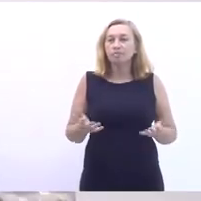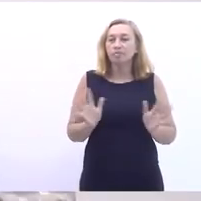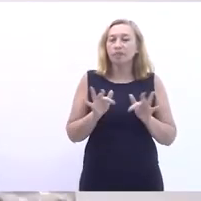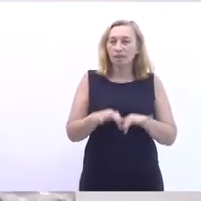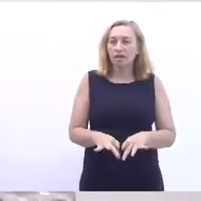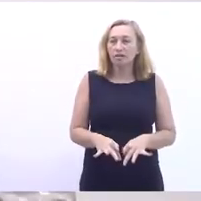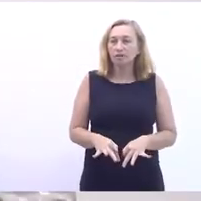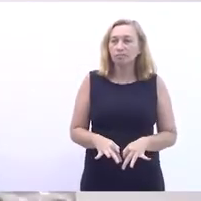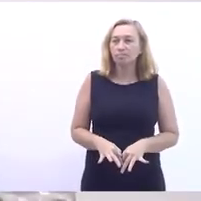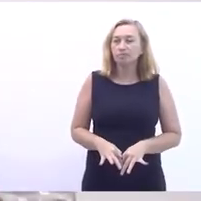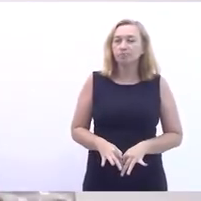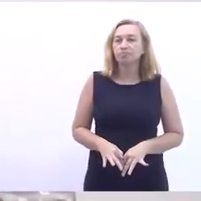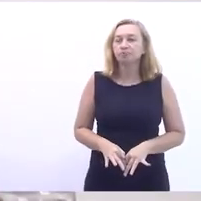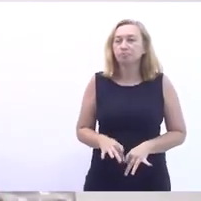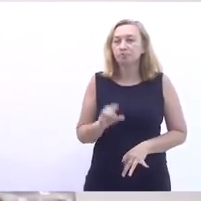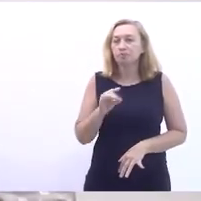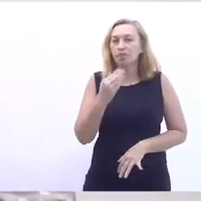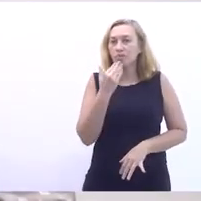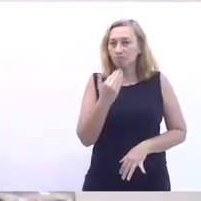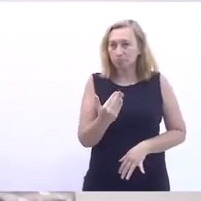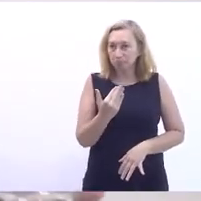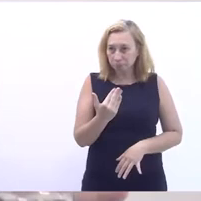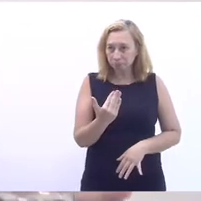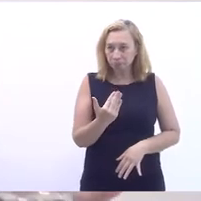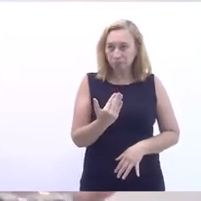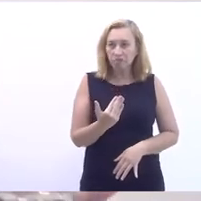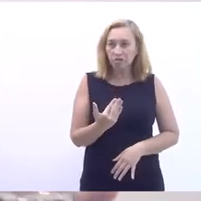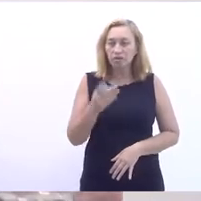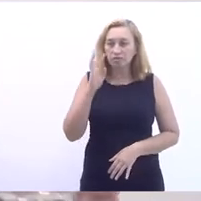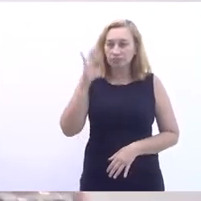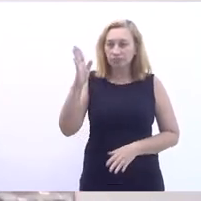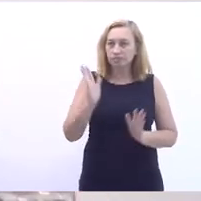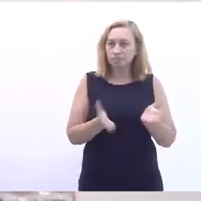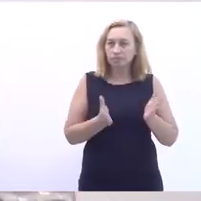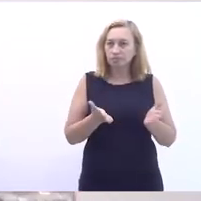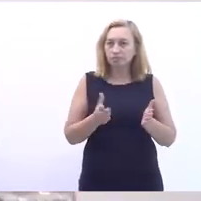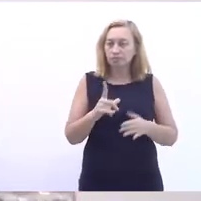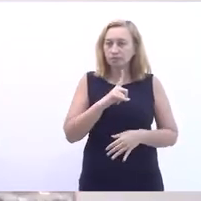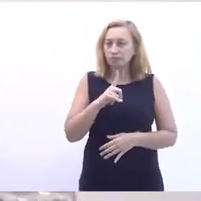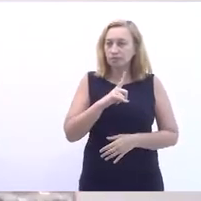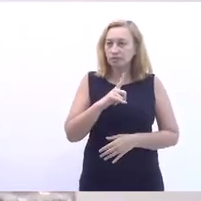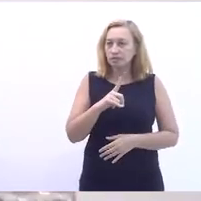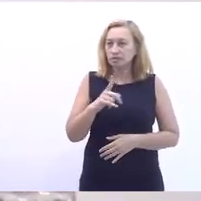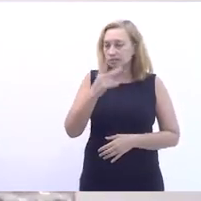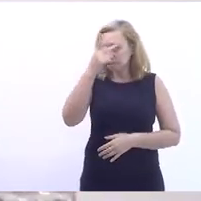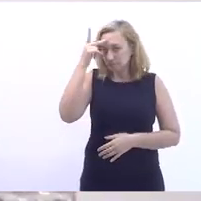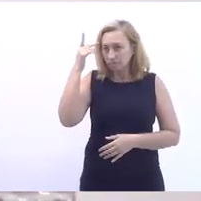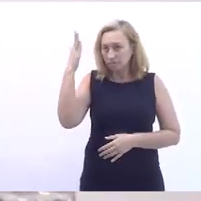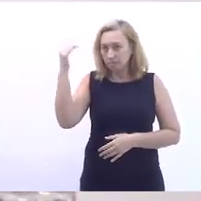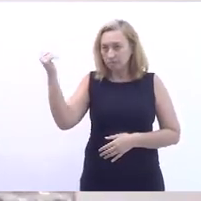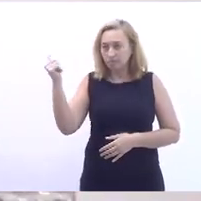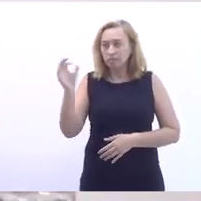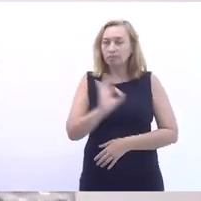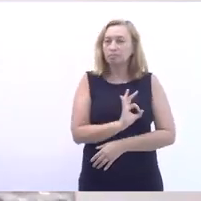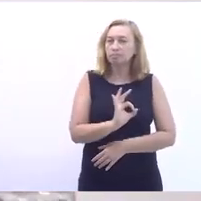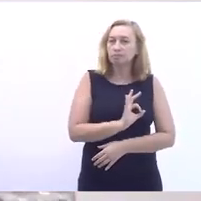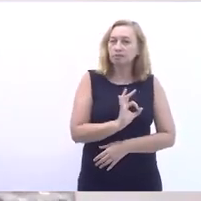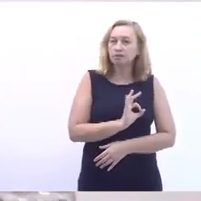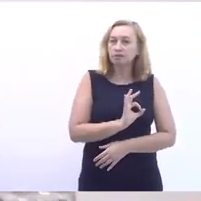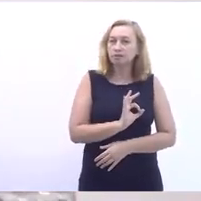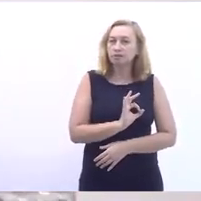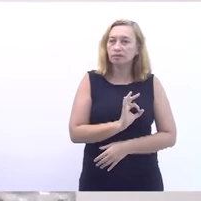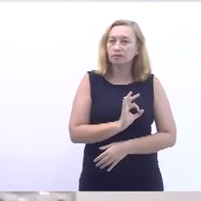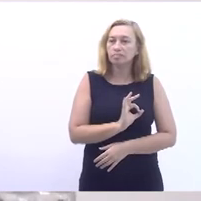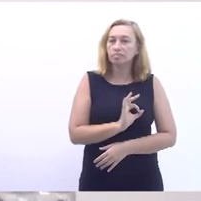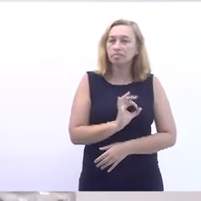polícia estava cumprindo mesma só pedindo eu imaginava que hoje até autoridades aqui outras autoridades da Polícia Militar Se